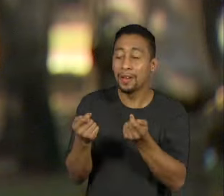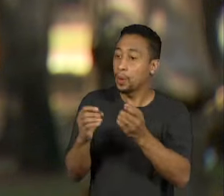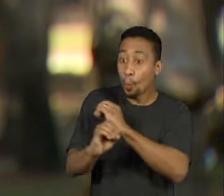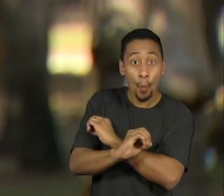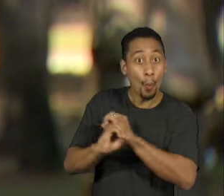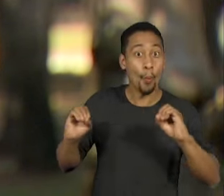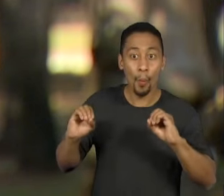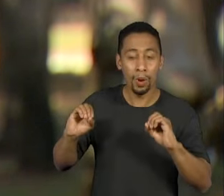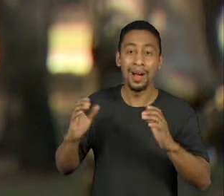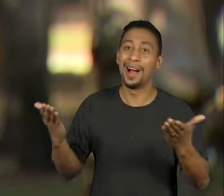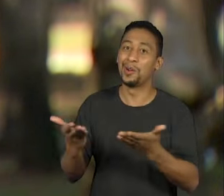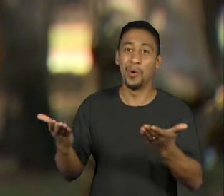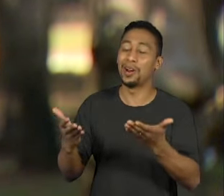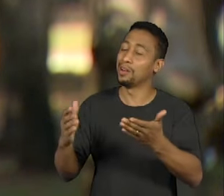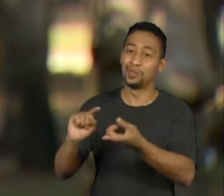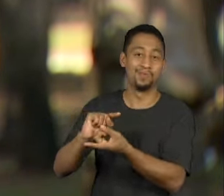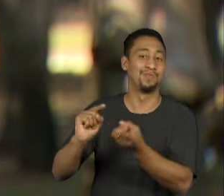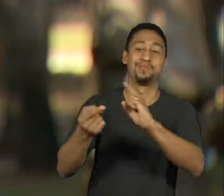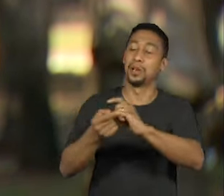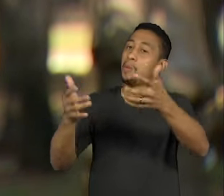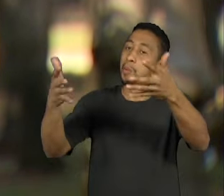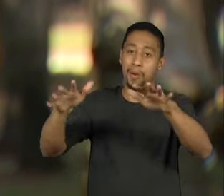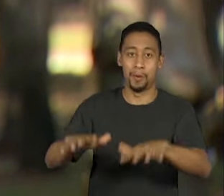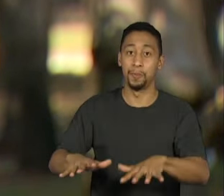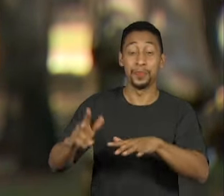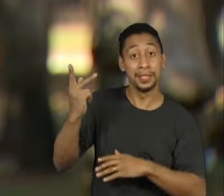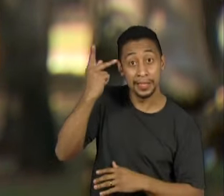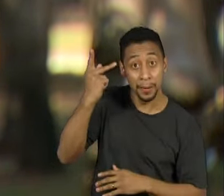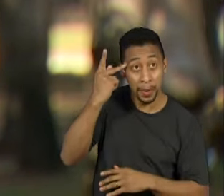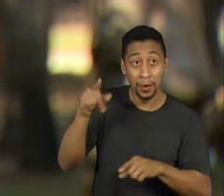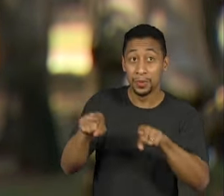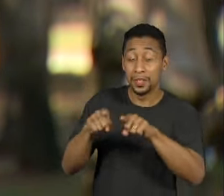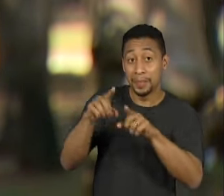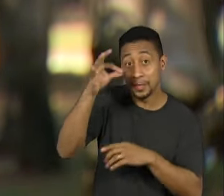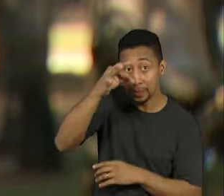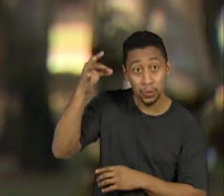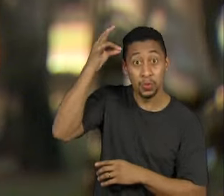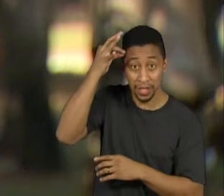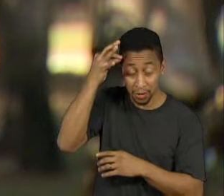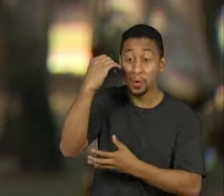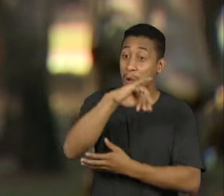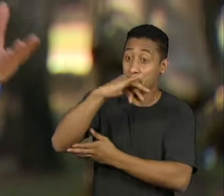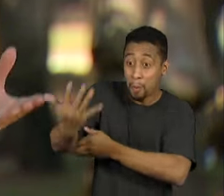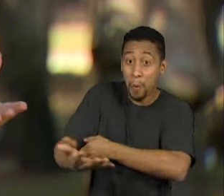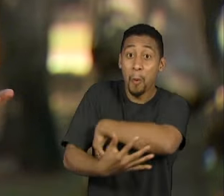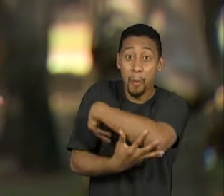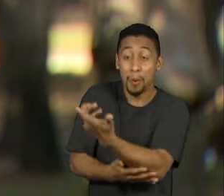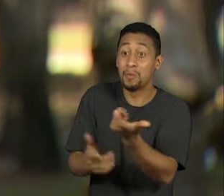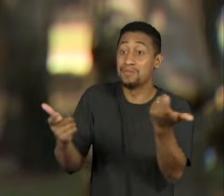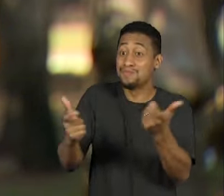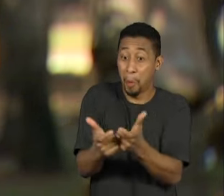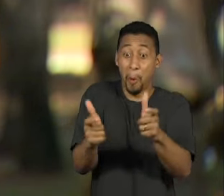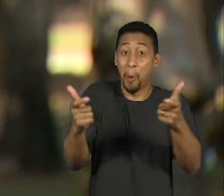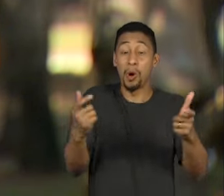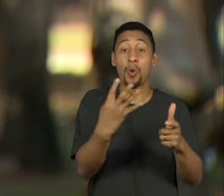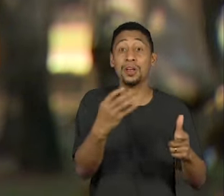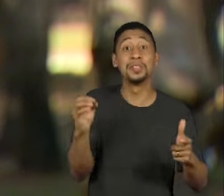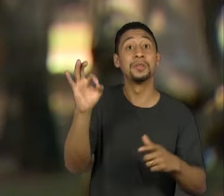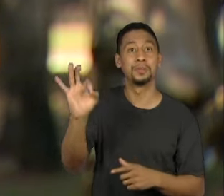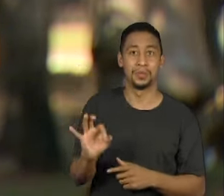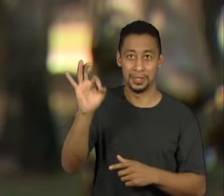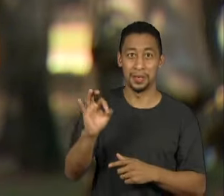destruição da floresta. Em São Paulo e no Espírito Santo, o crescimento da área desmatada foi de mais de 400%.